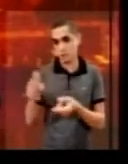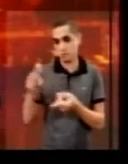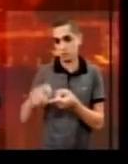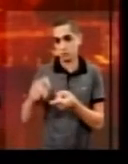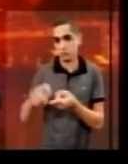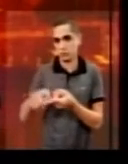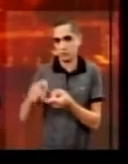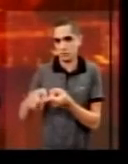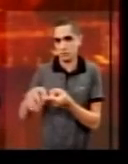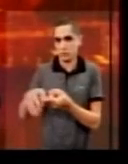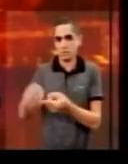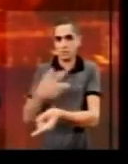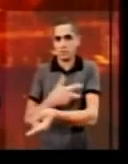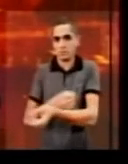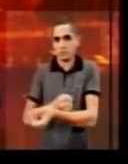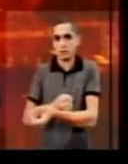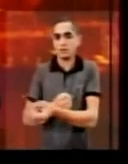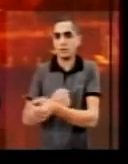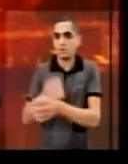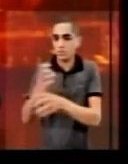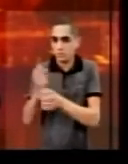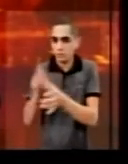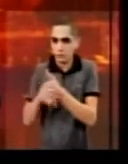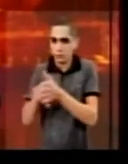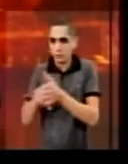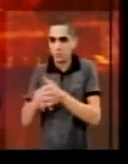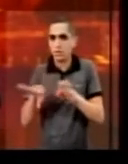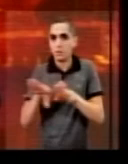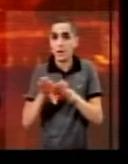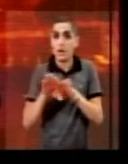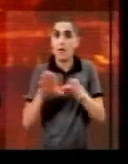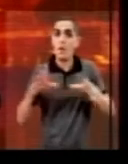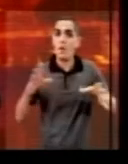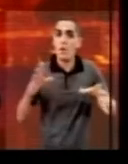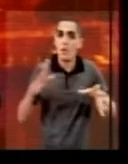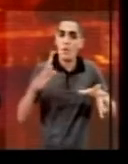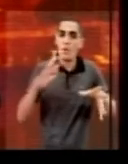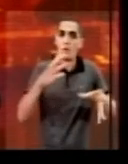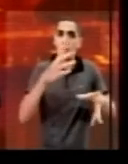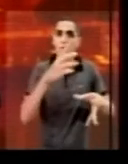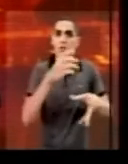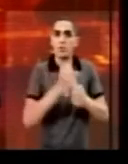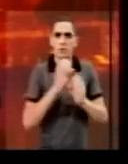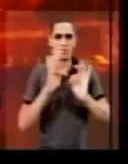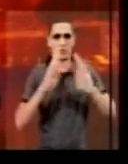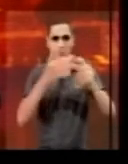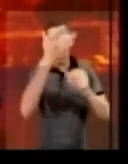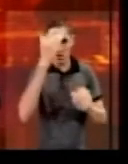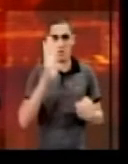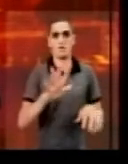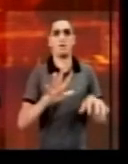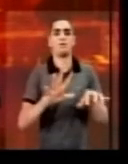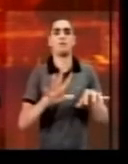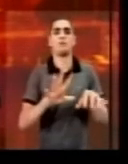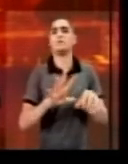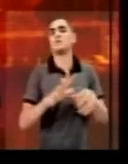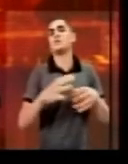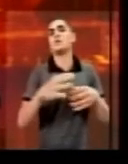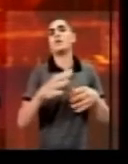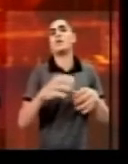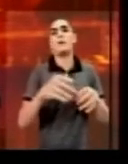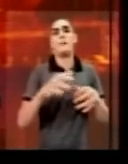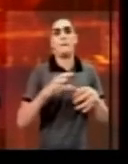o número total de infectados, de pessoas que já ficaram imunes,